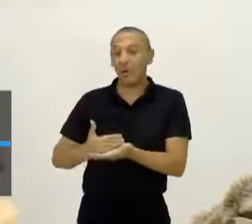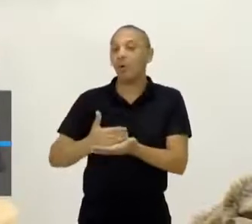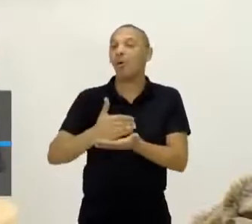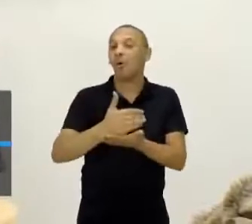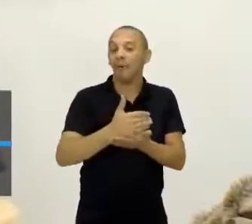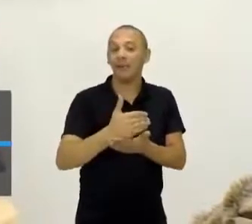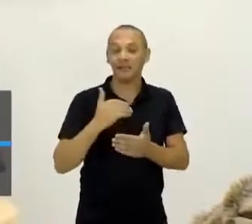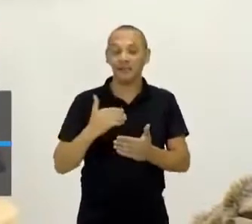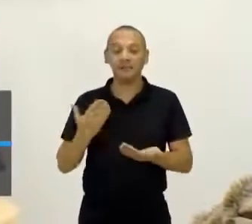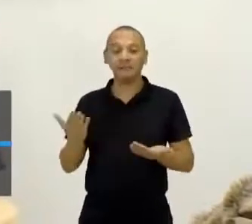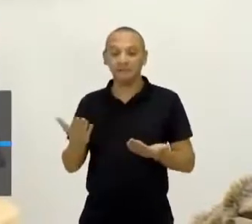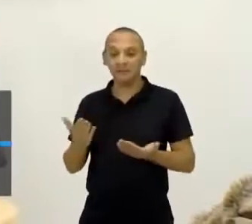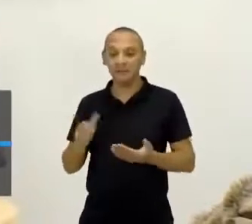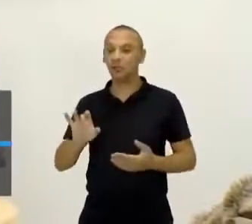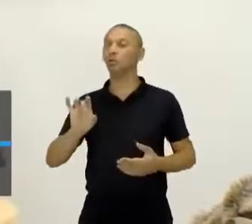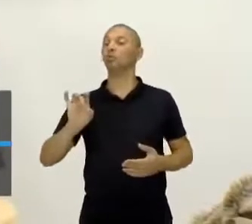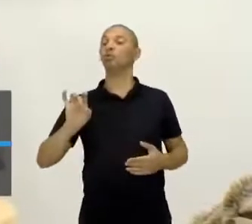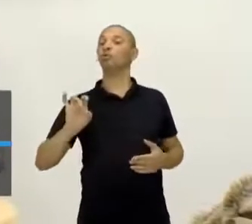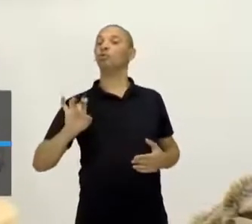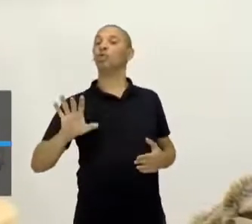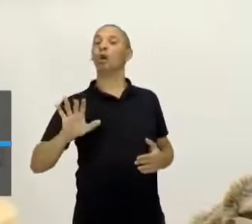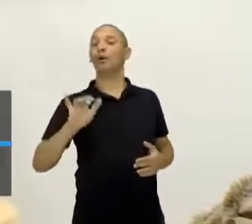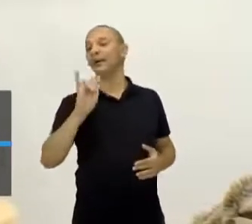ela não é só ser...